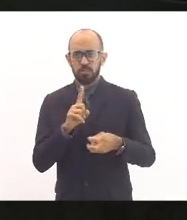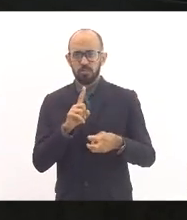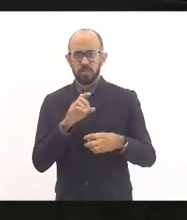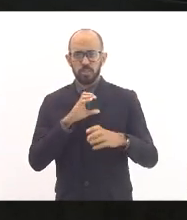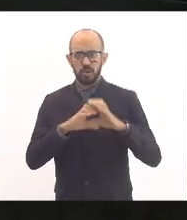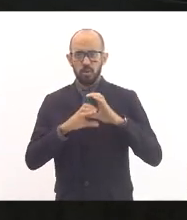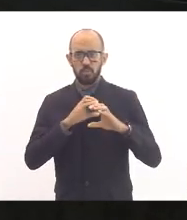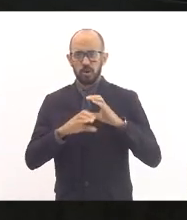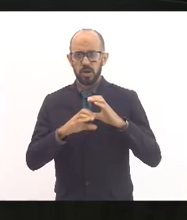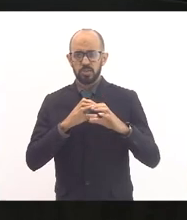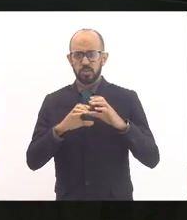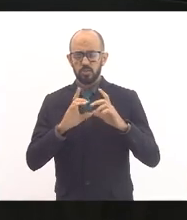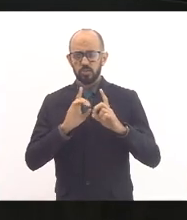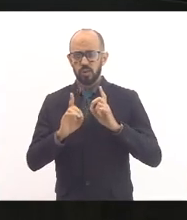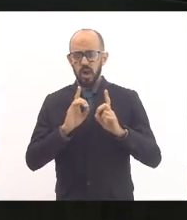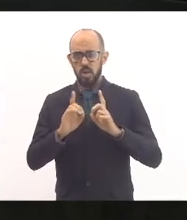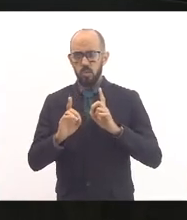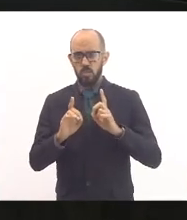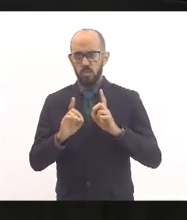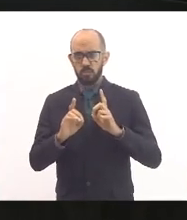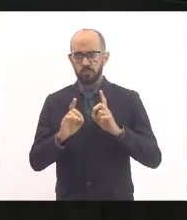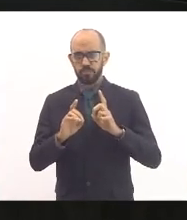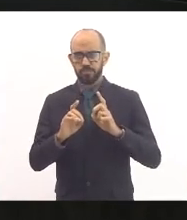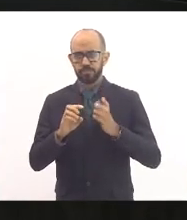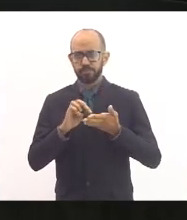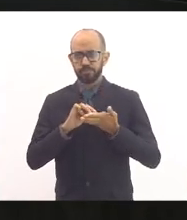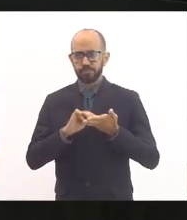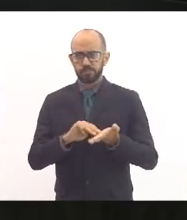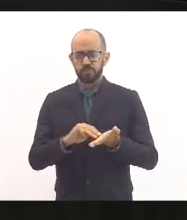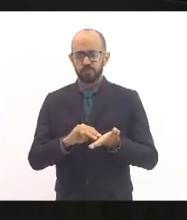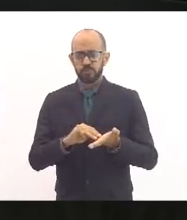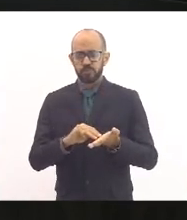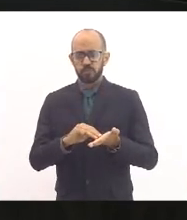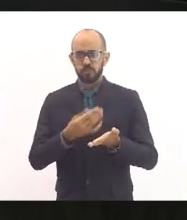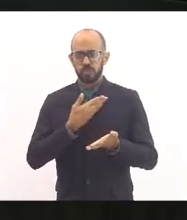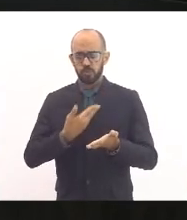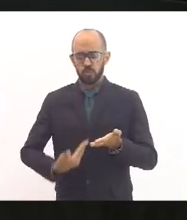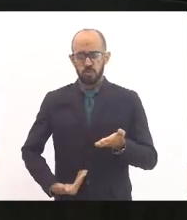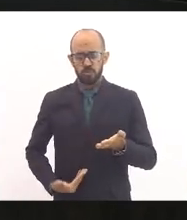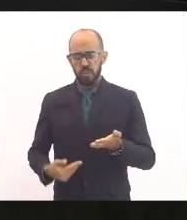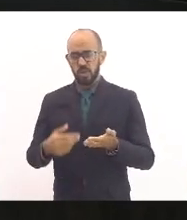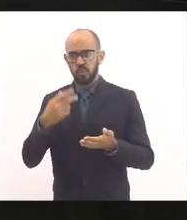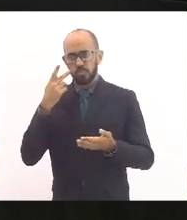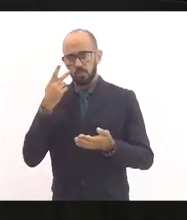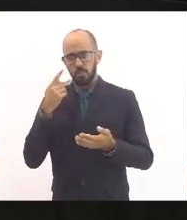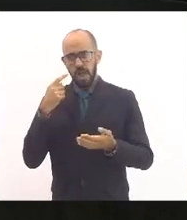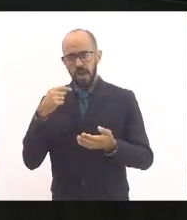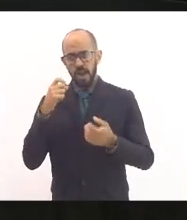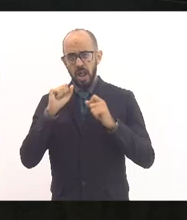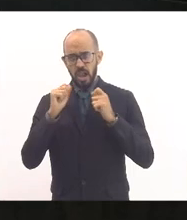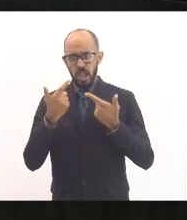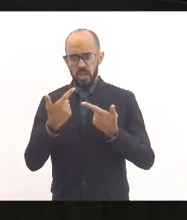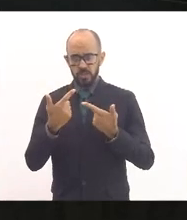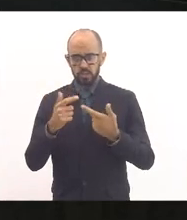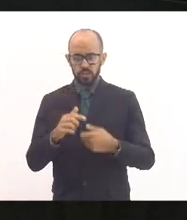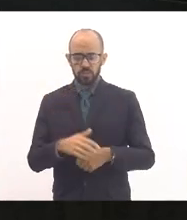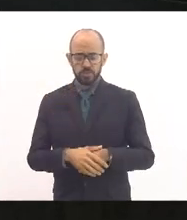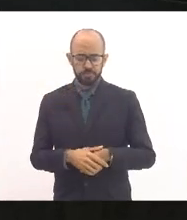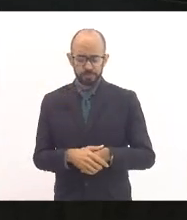diálogo oi na mensagem encaminhada do governo para nossa casa